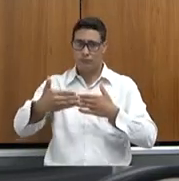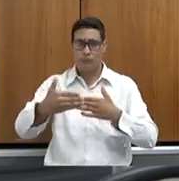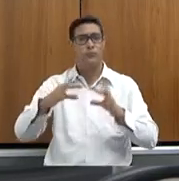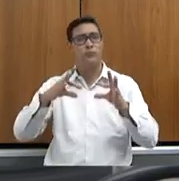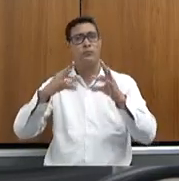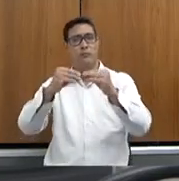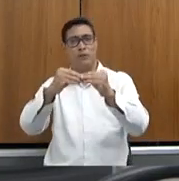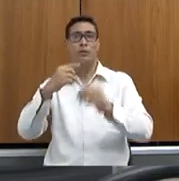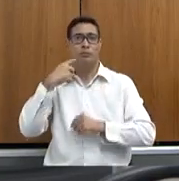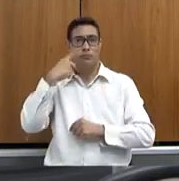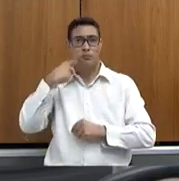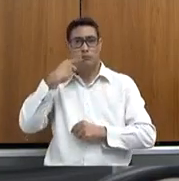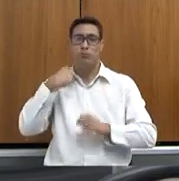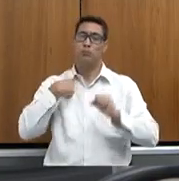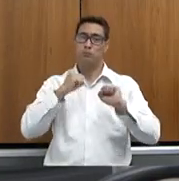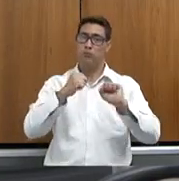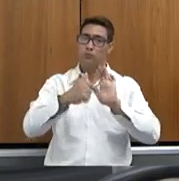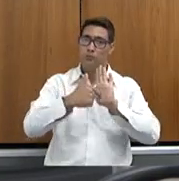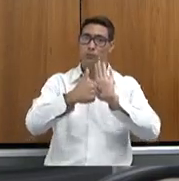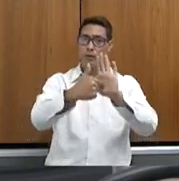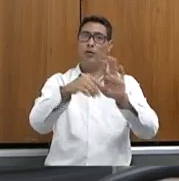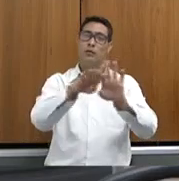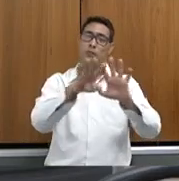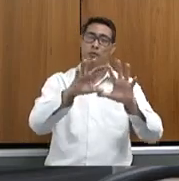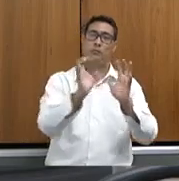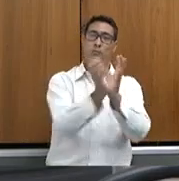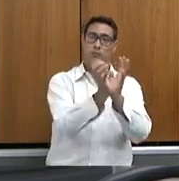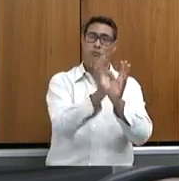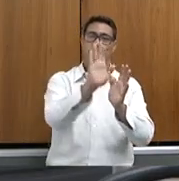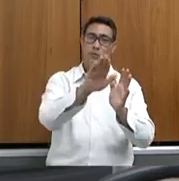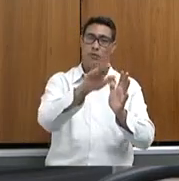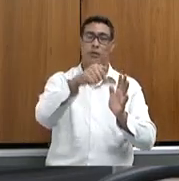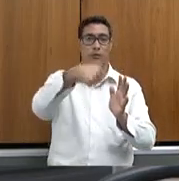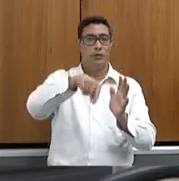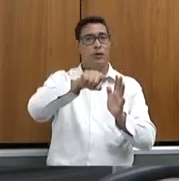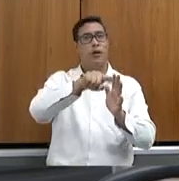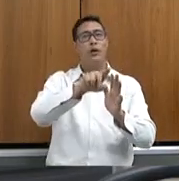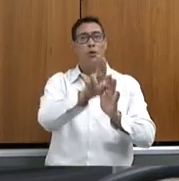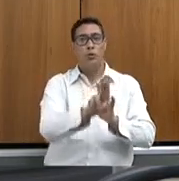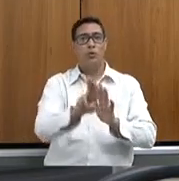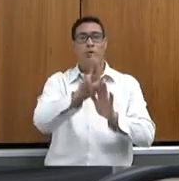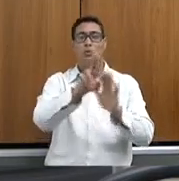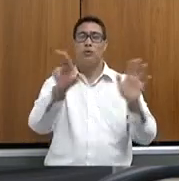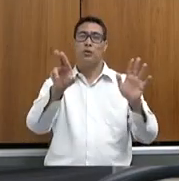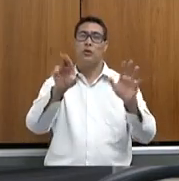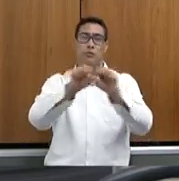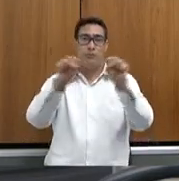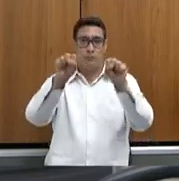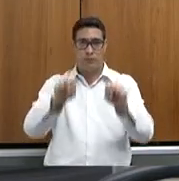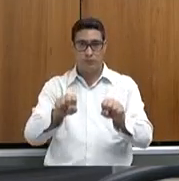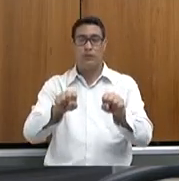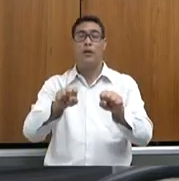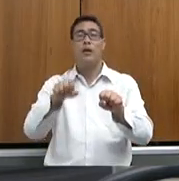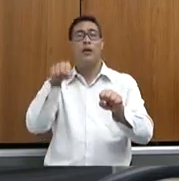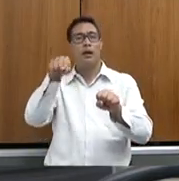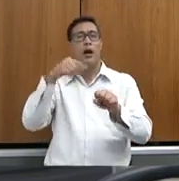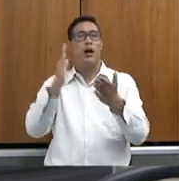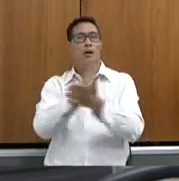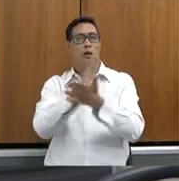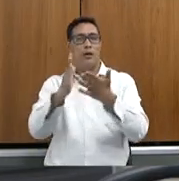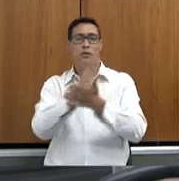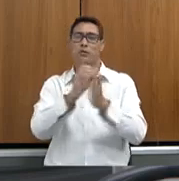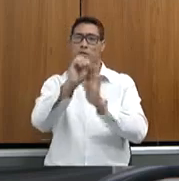deputados poderão apresentar na Comissão de Agropecuária e Agroindústria, através da plataforma silésio ou pessoalmente, requerimentos